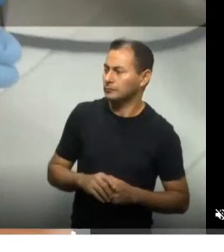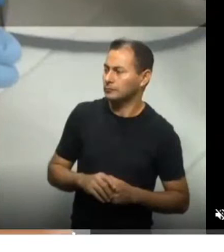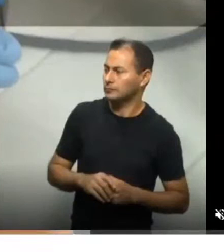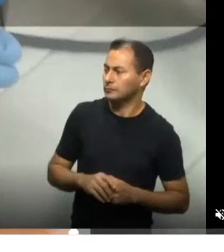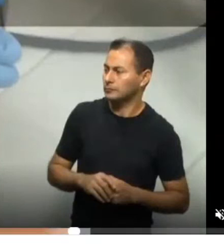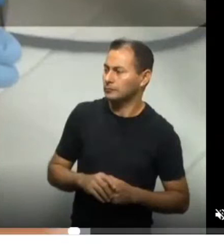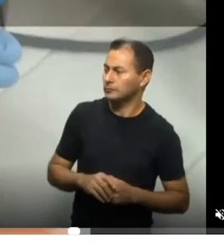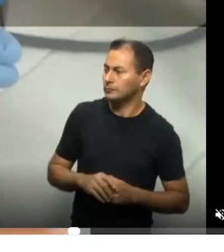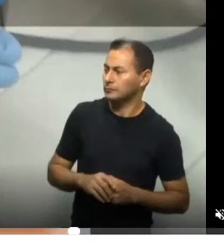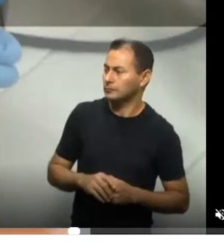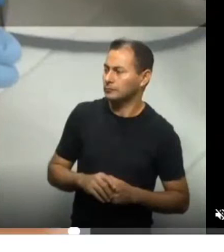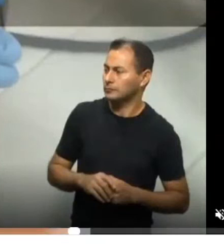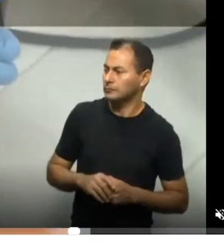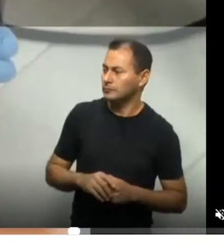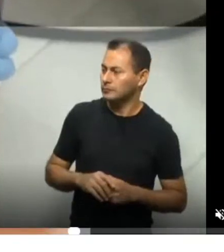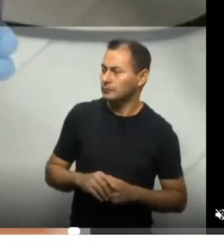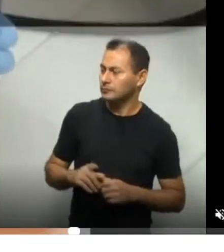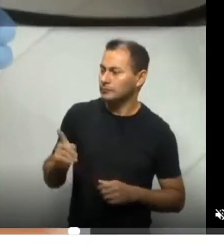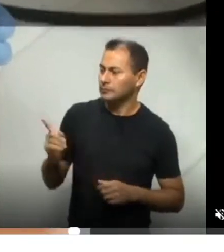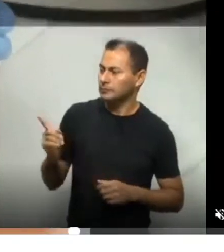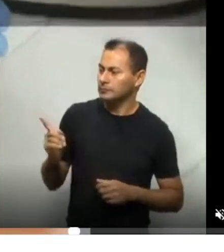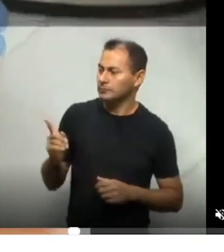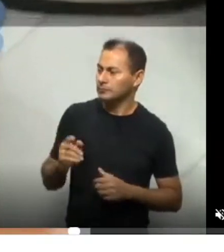quente, 10 ml de água quente.